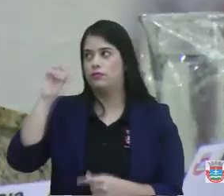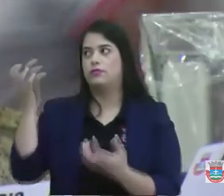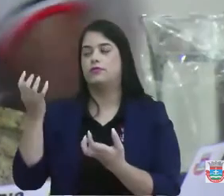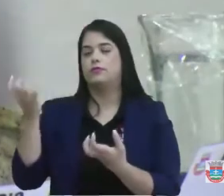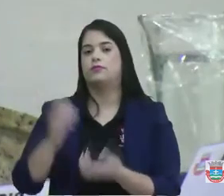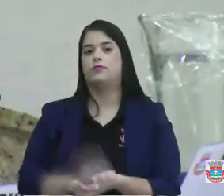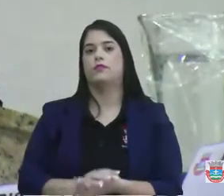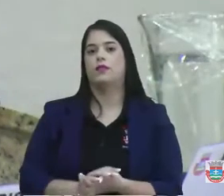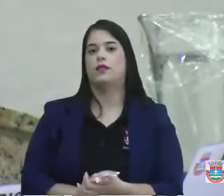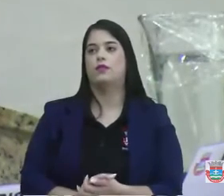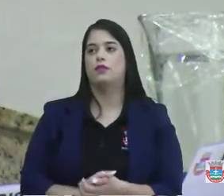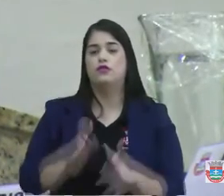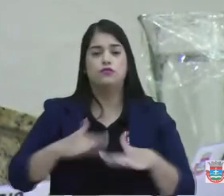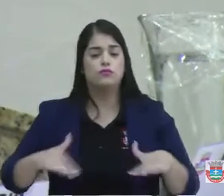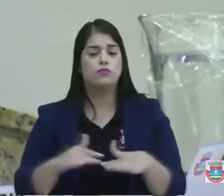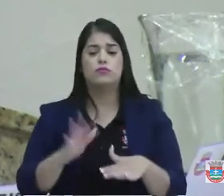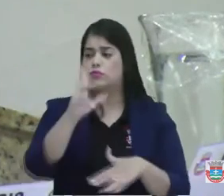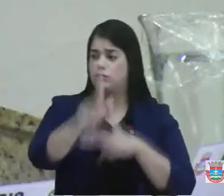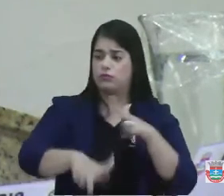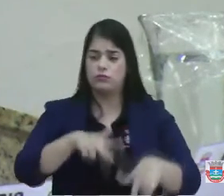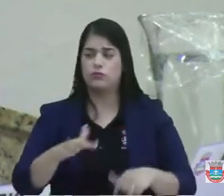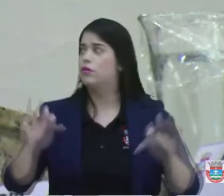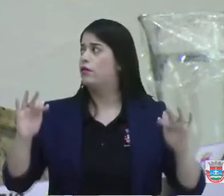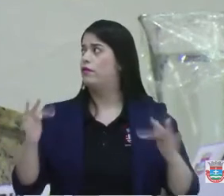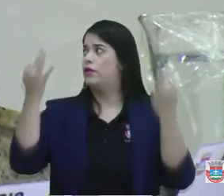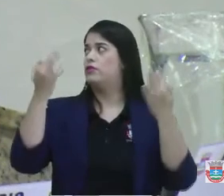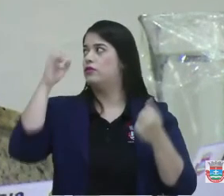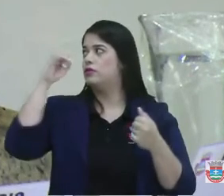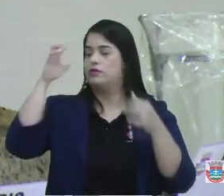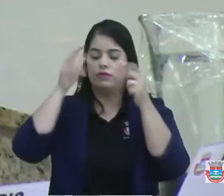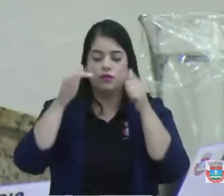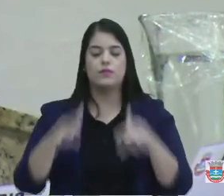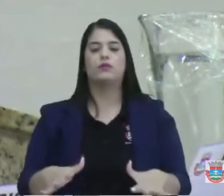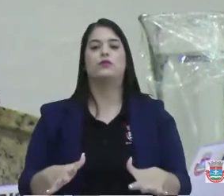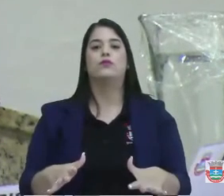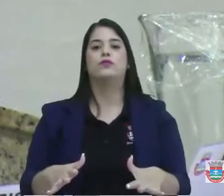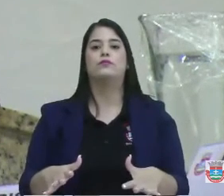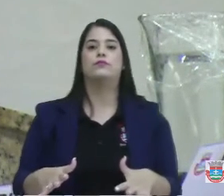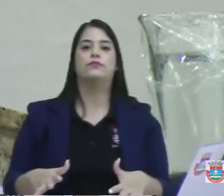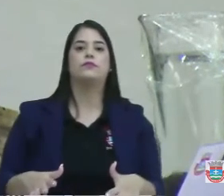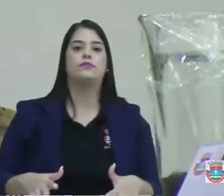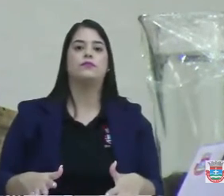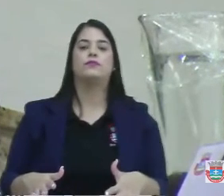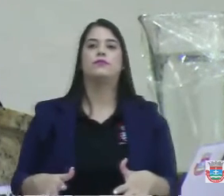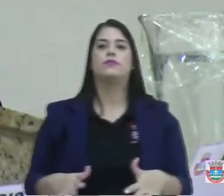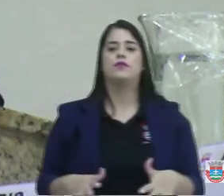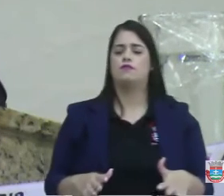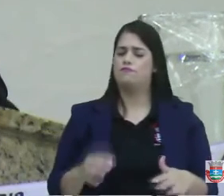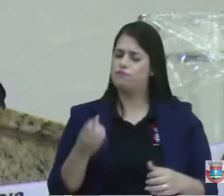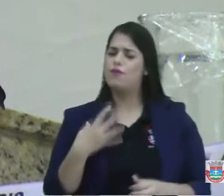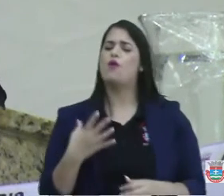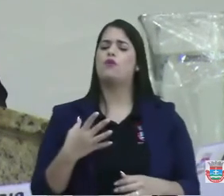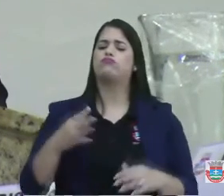então eu desejo a todos são-bentense uma boa festa que Deus abençoe vocês grandemente e que se divirtam-se